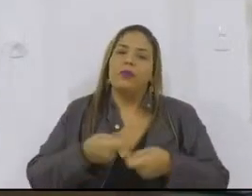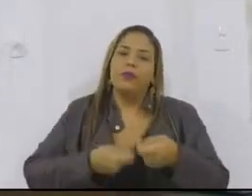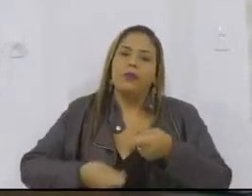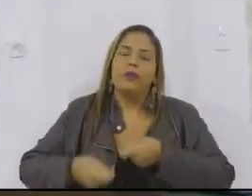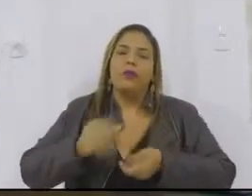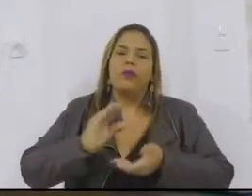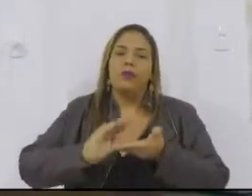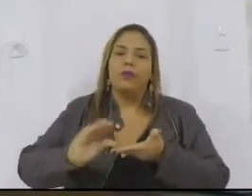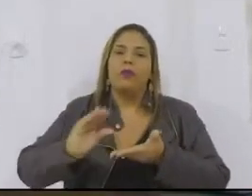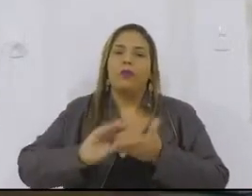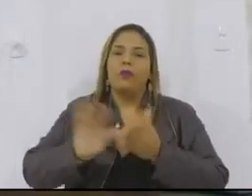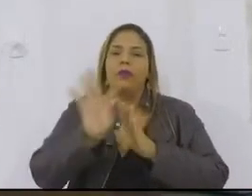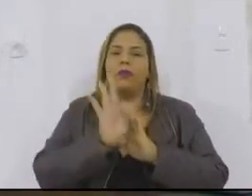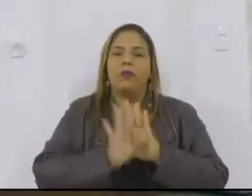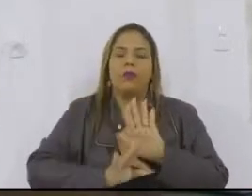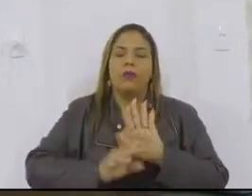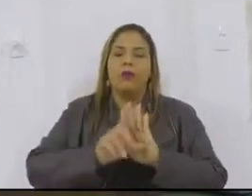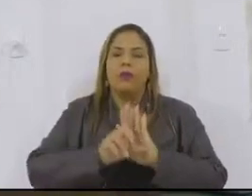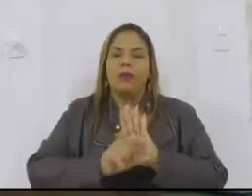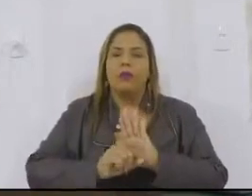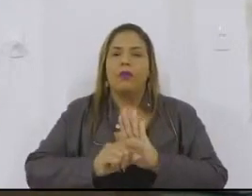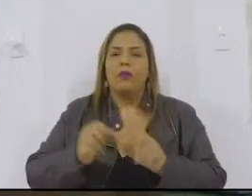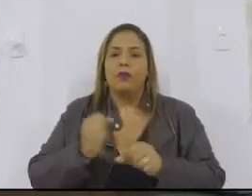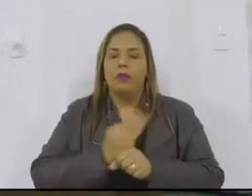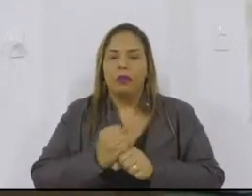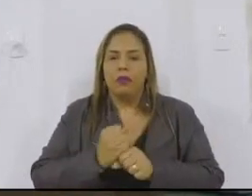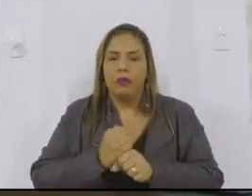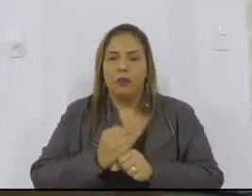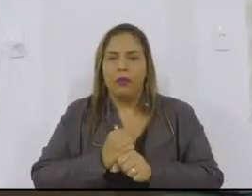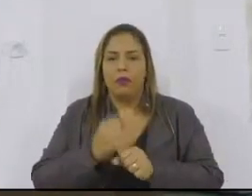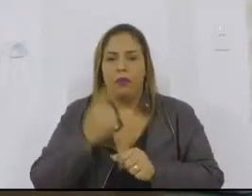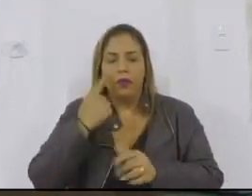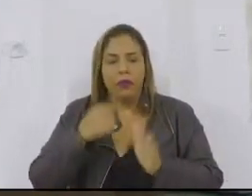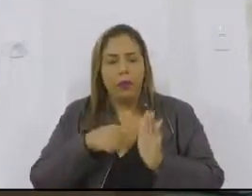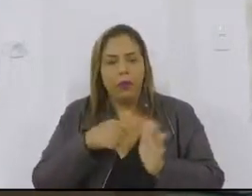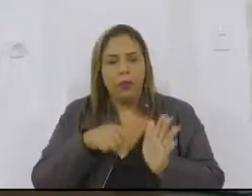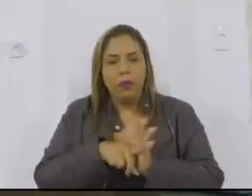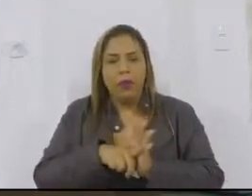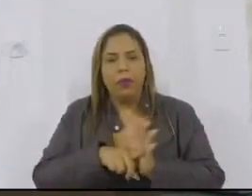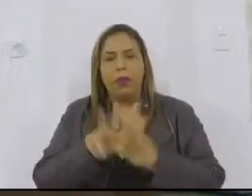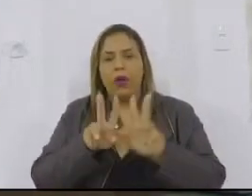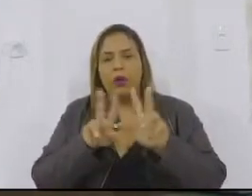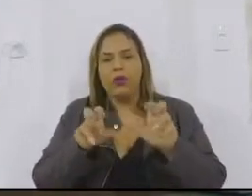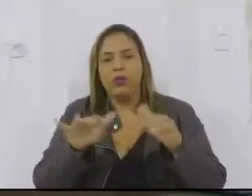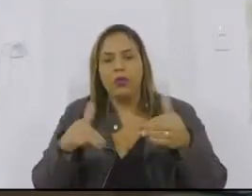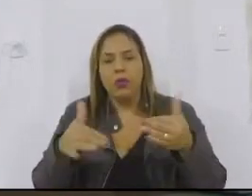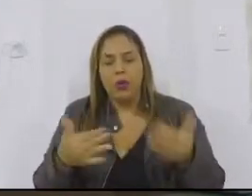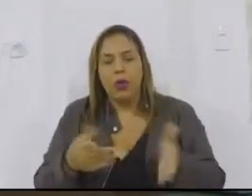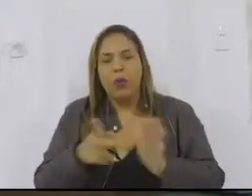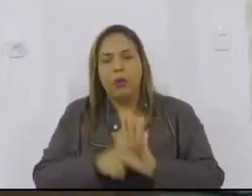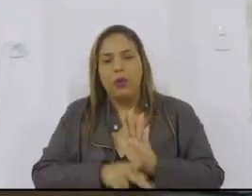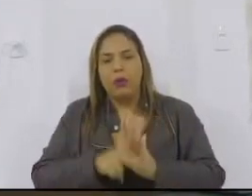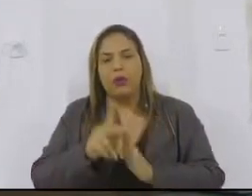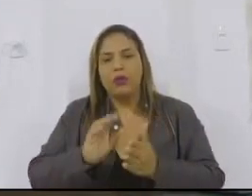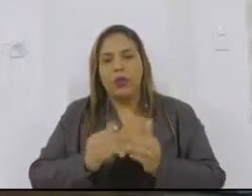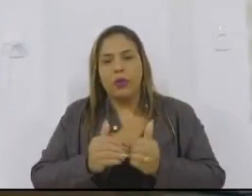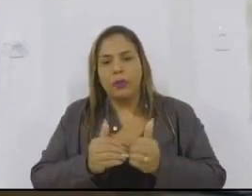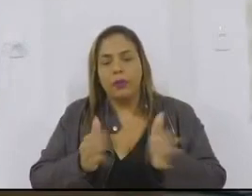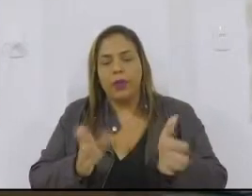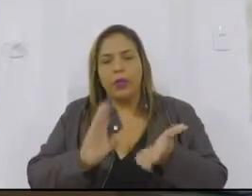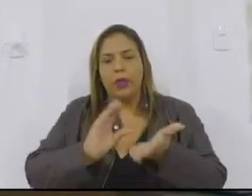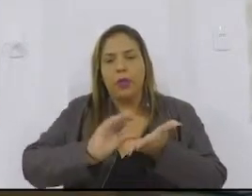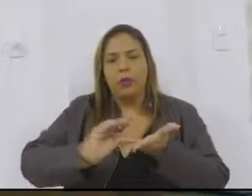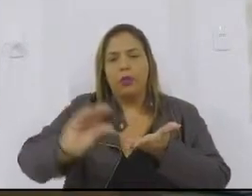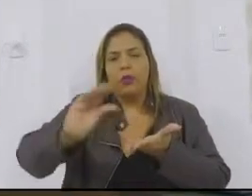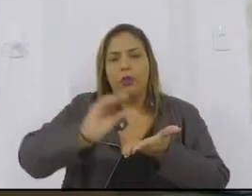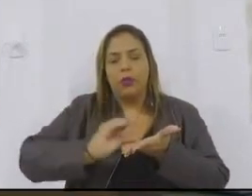texto da lei orçamentária anual. Em análise do que se trata o projeto, o mesmo visa abertura de crédito adicional suplementar, adequando a